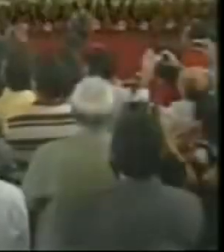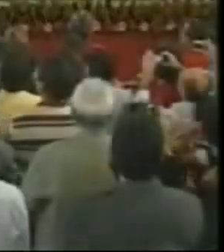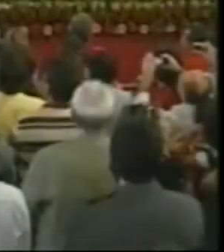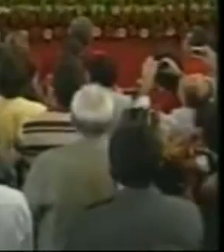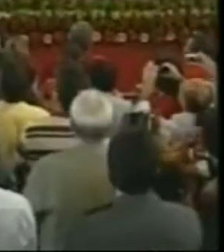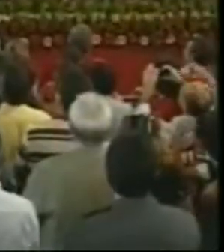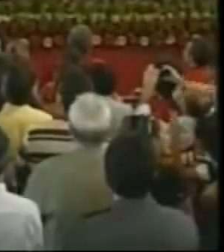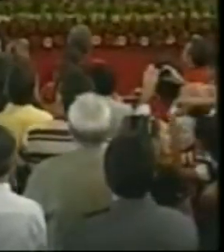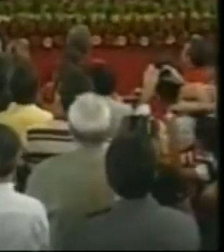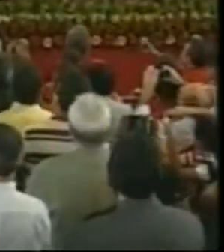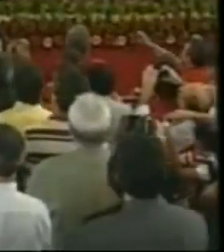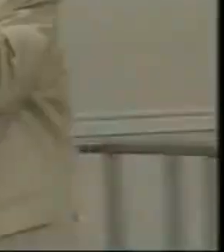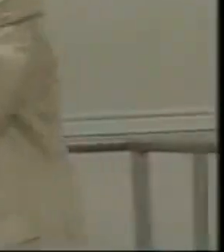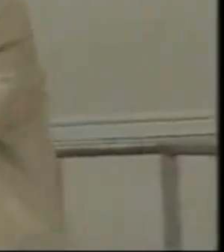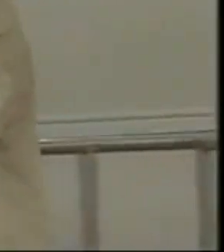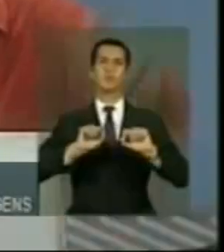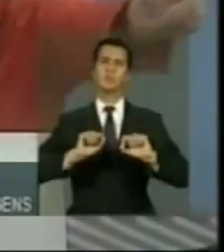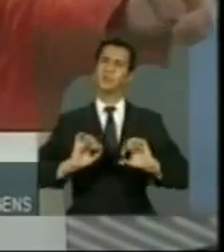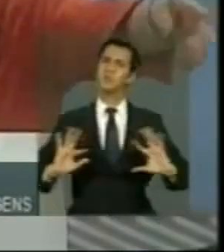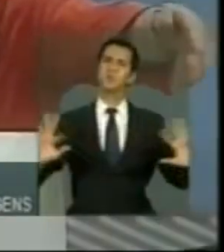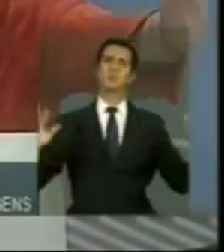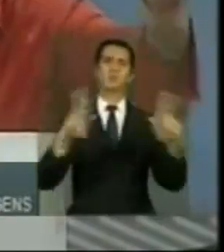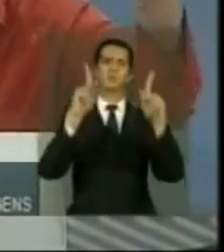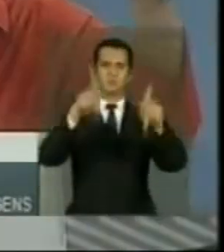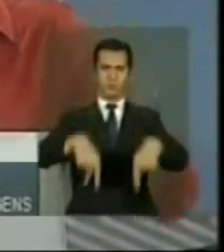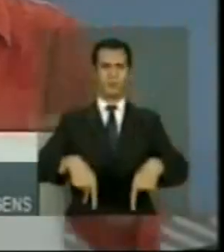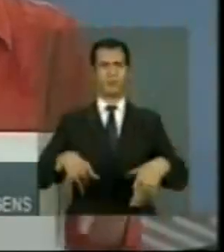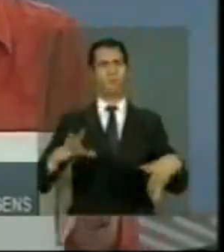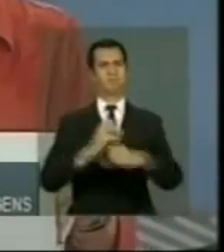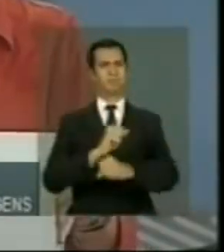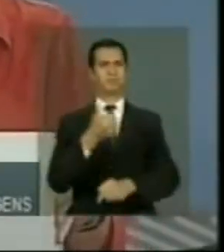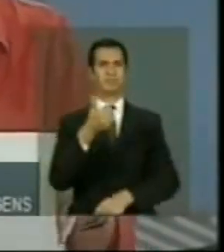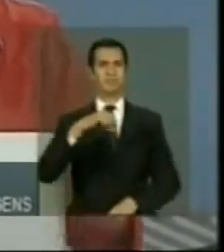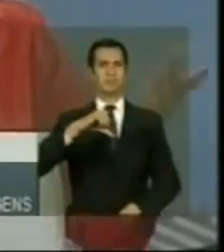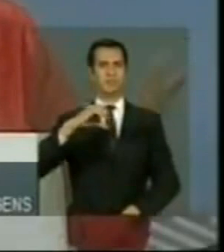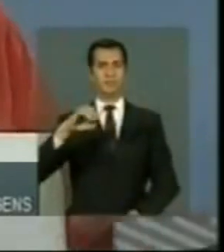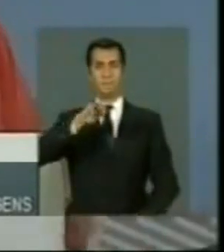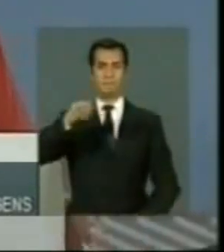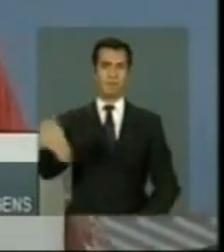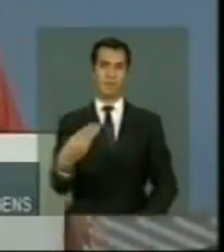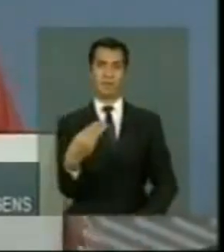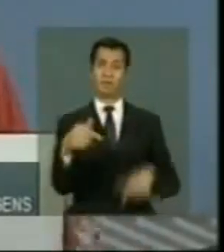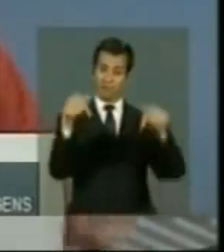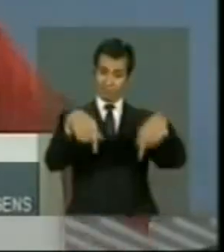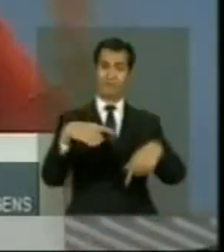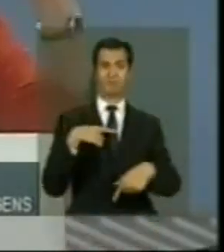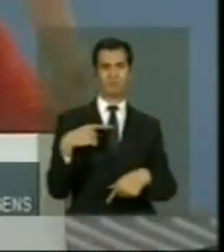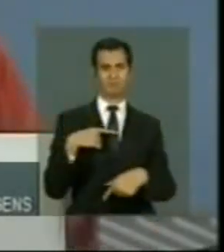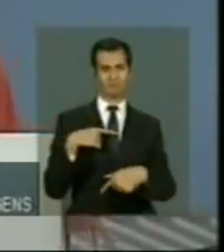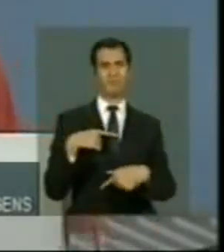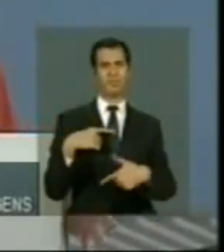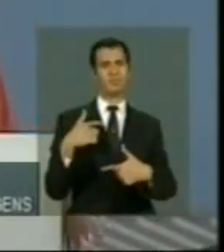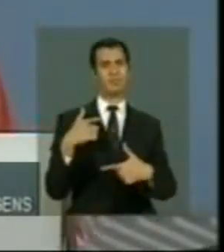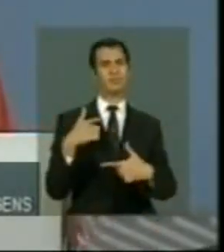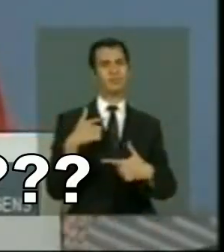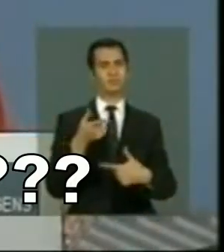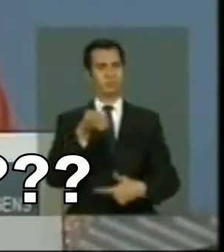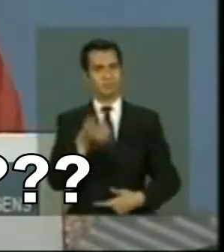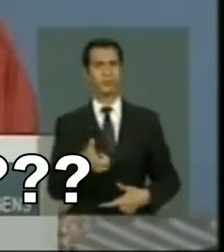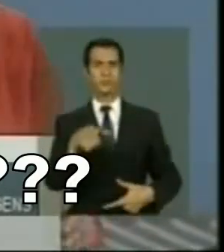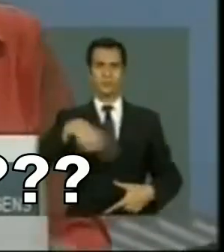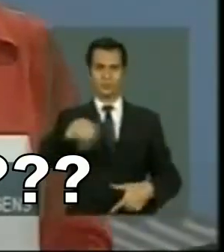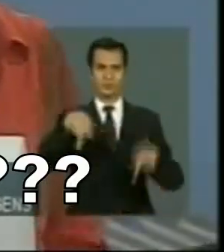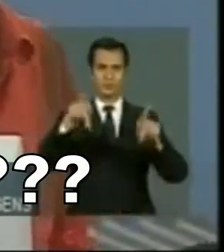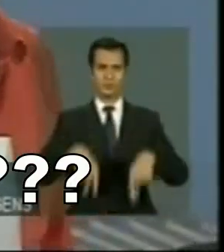às obras de contenção de enchentes. E aqui está uma parte muito querida do meu Brasil, a Cupira.